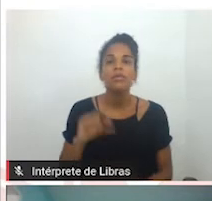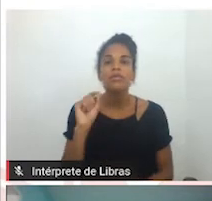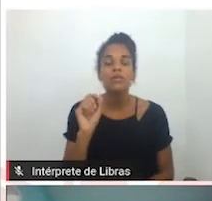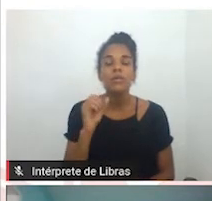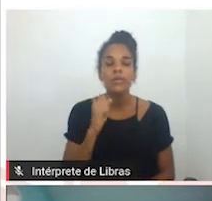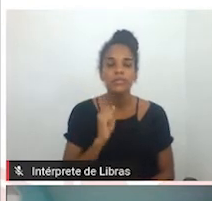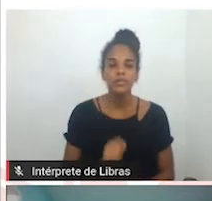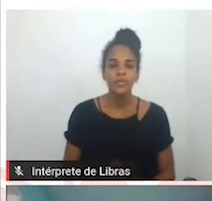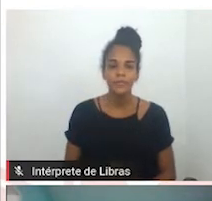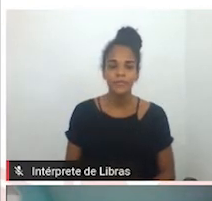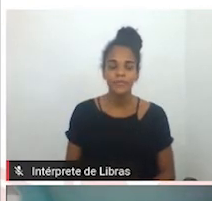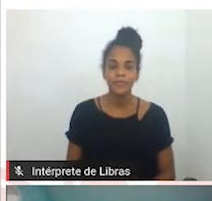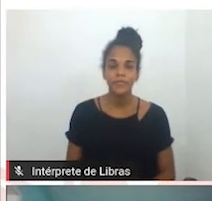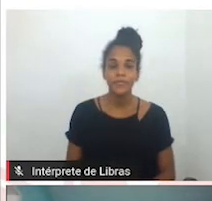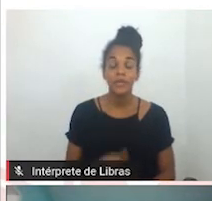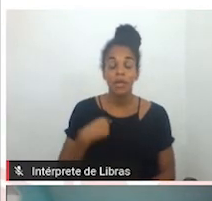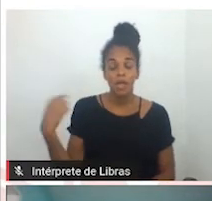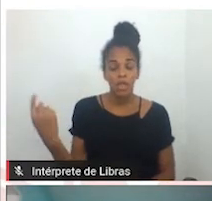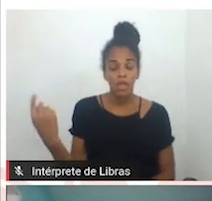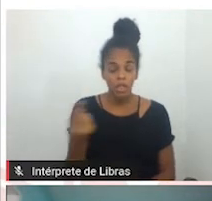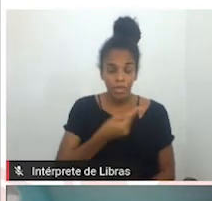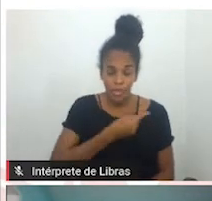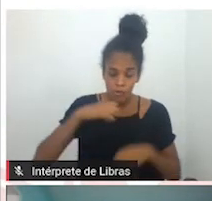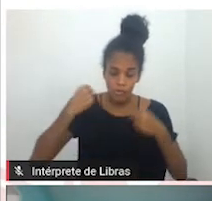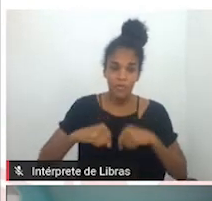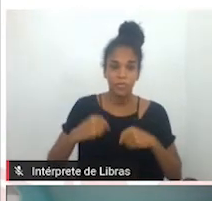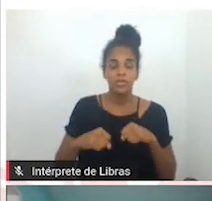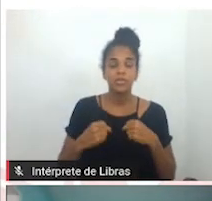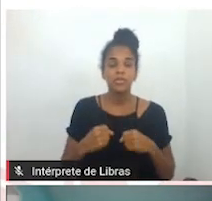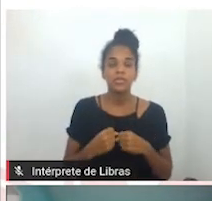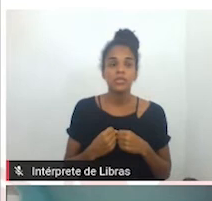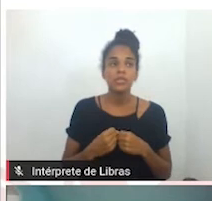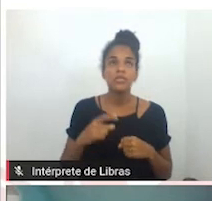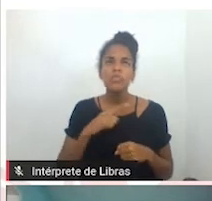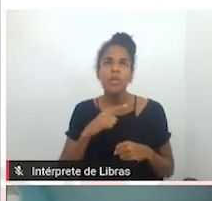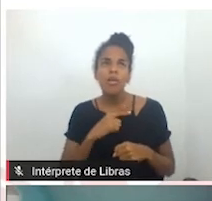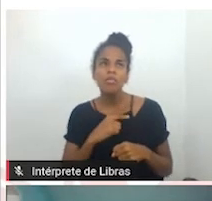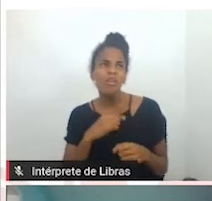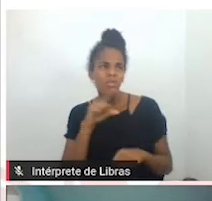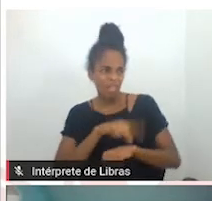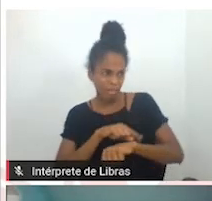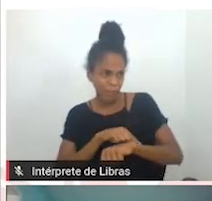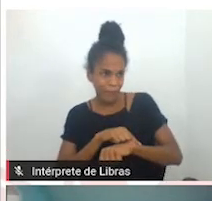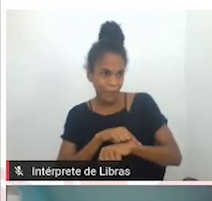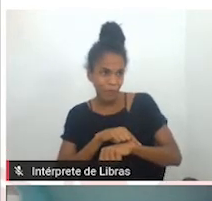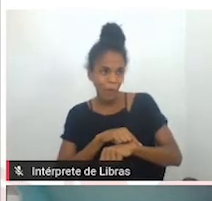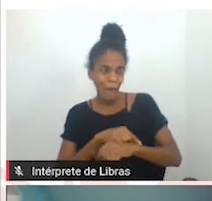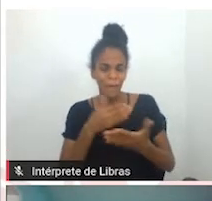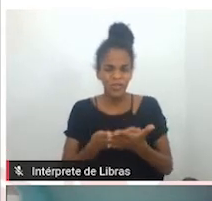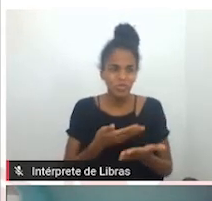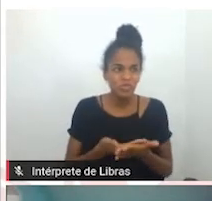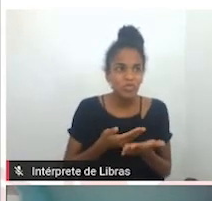a gente precisa, numa doença que a gente tem tempo, a gente precisa, claro, sempre buscar estudos